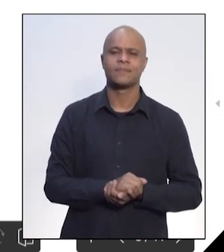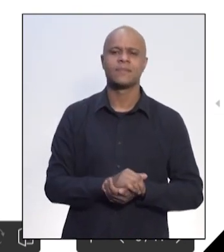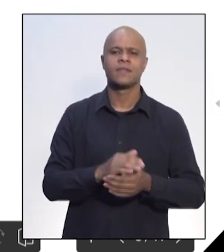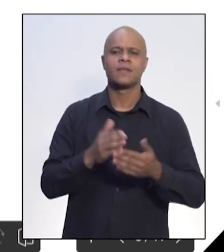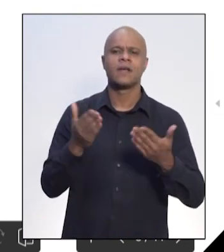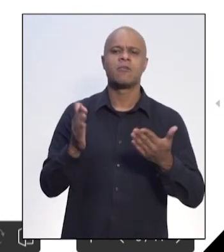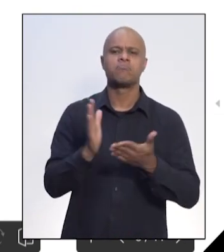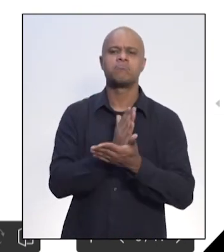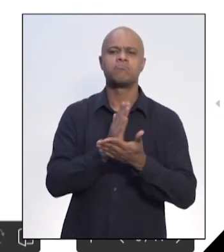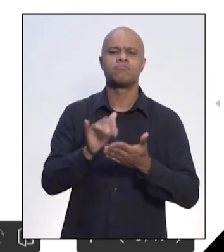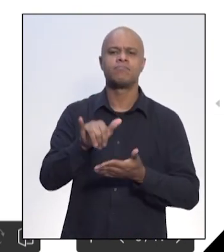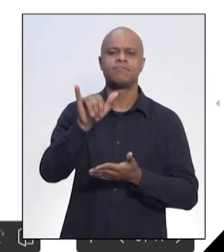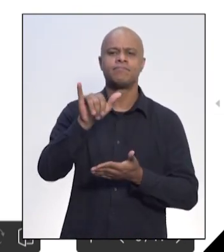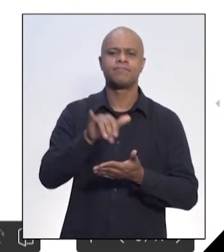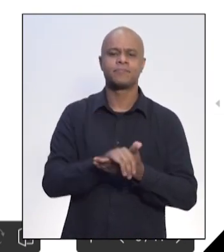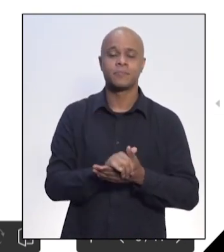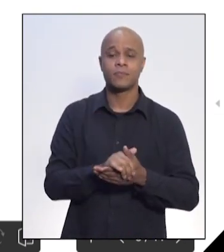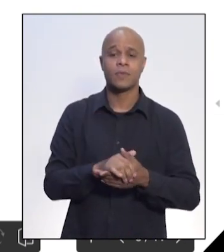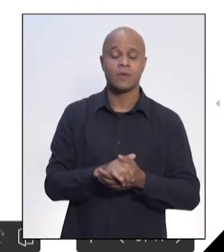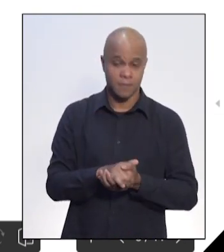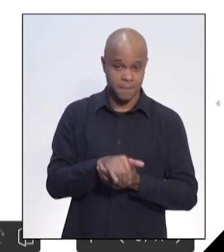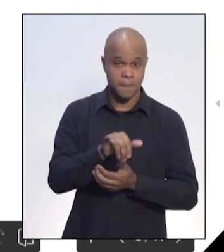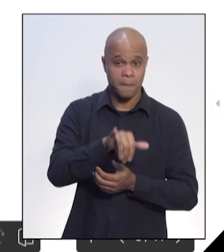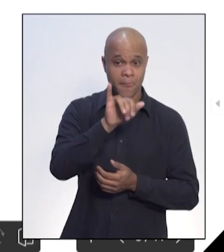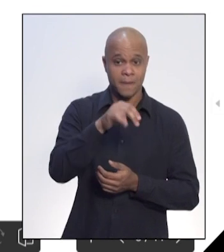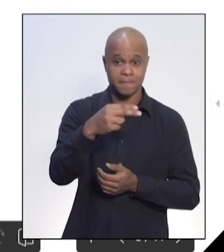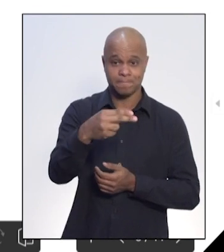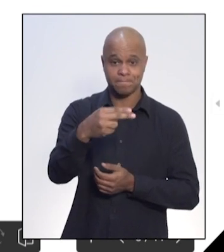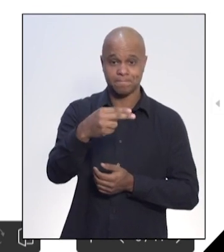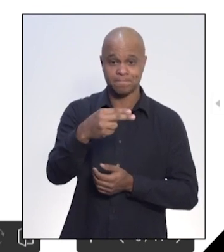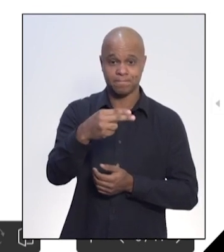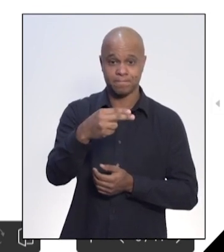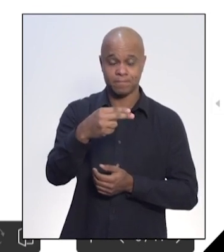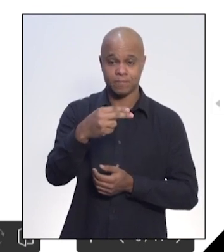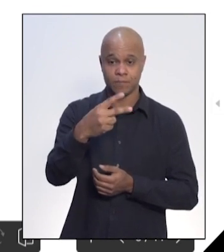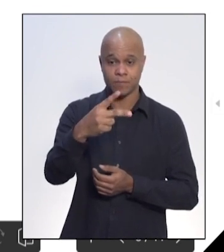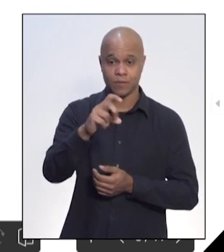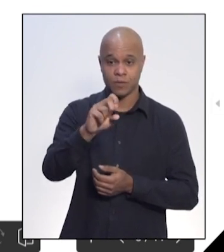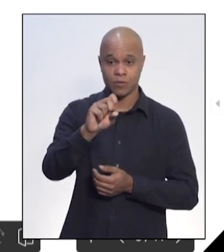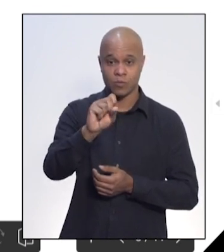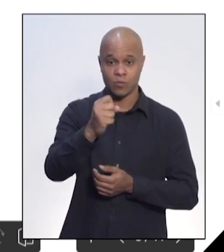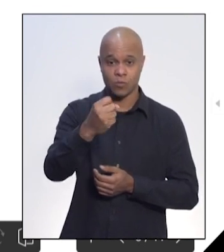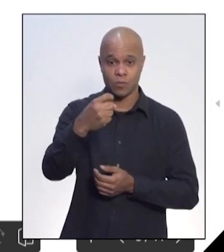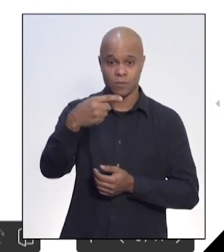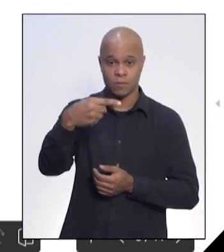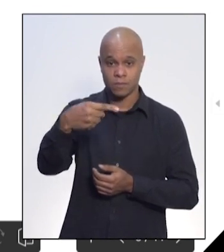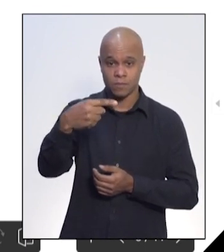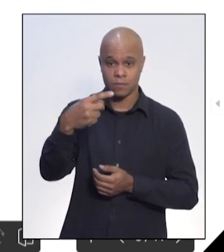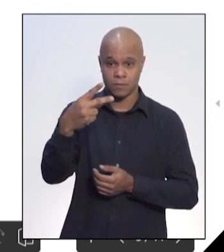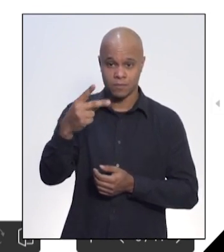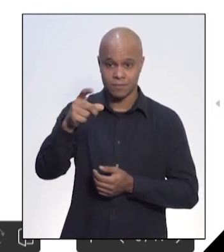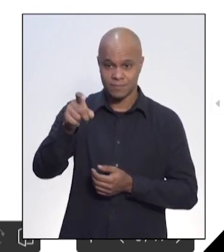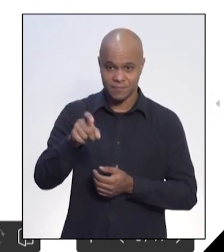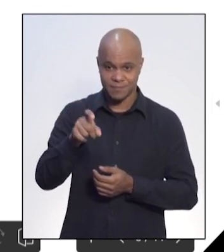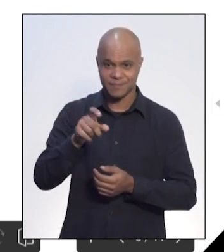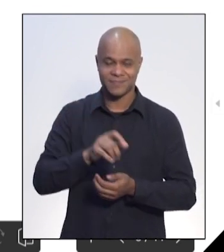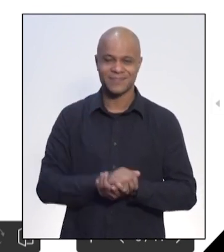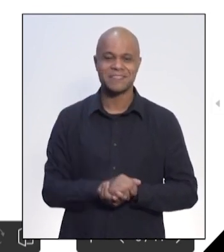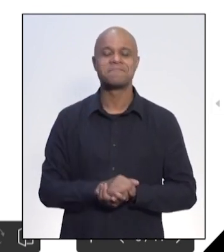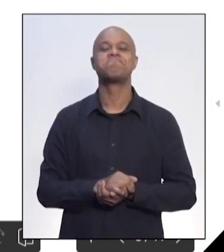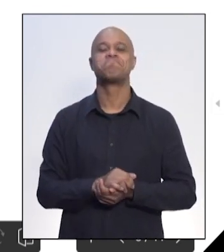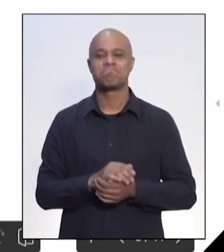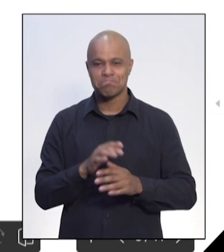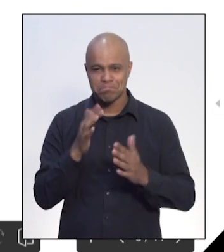o y. Então, o y vai ser igual a 28 menos 2x. Então, muito bem para